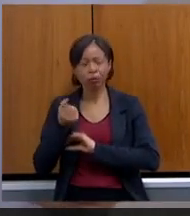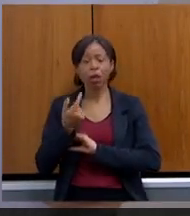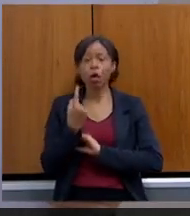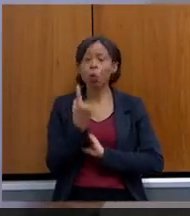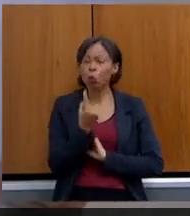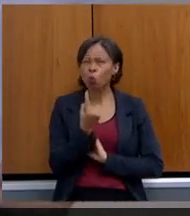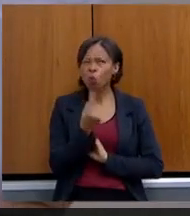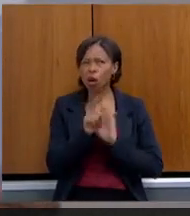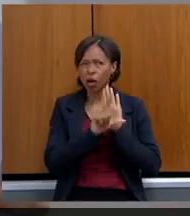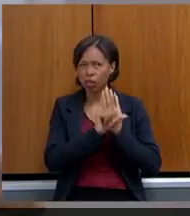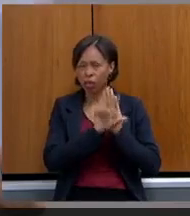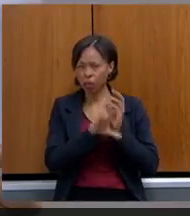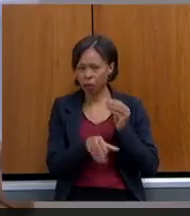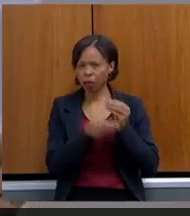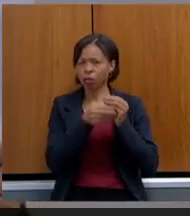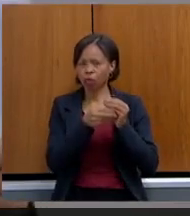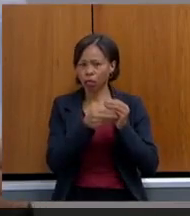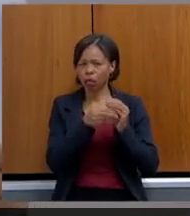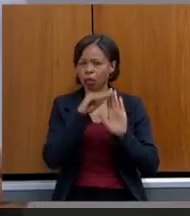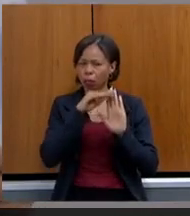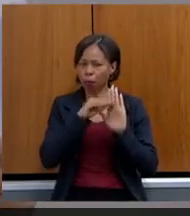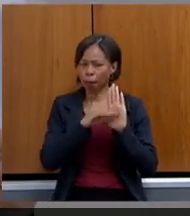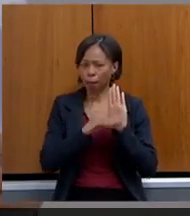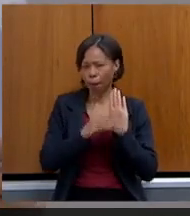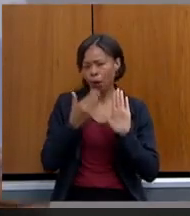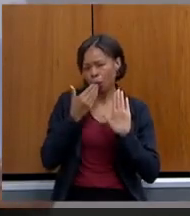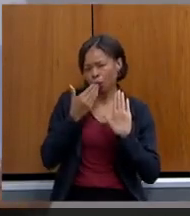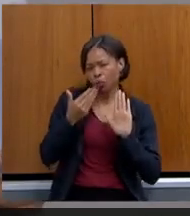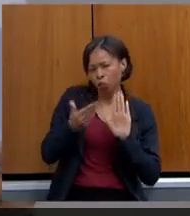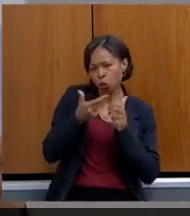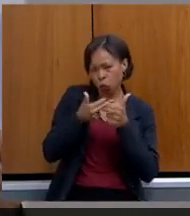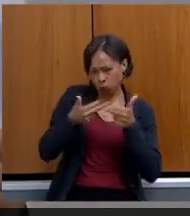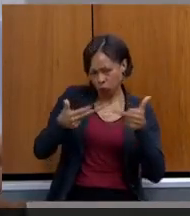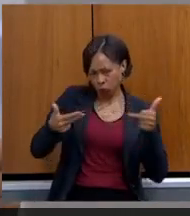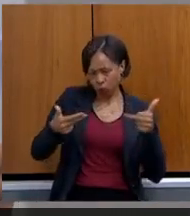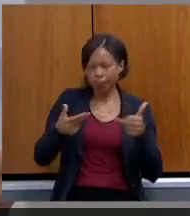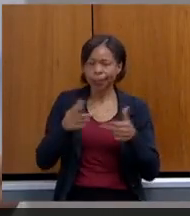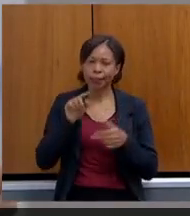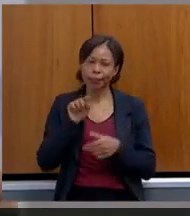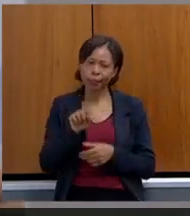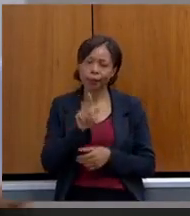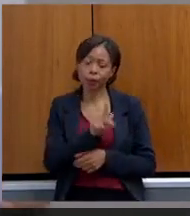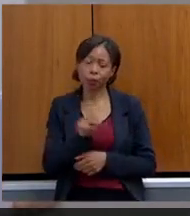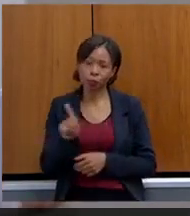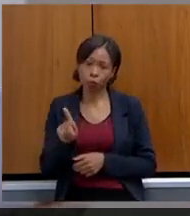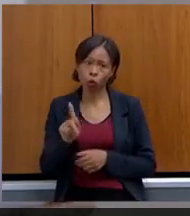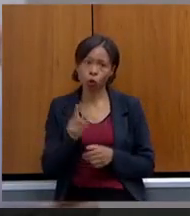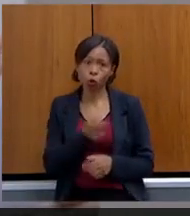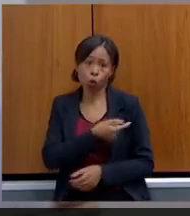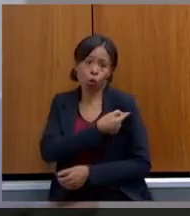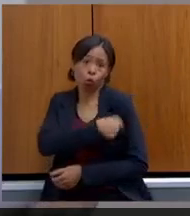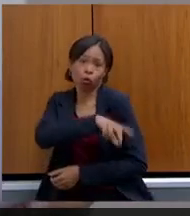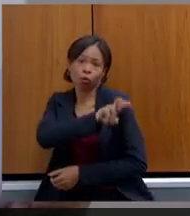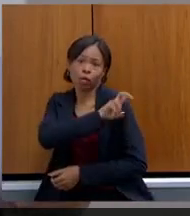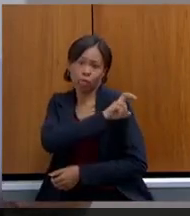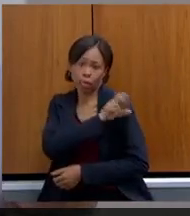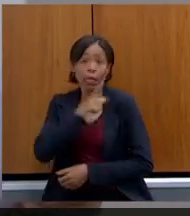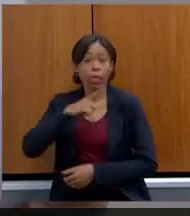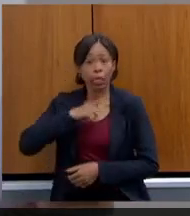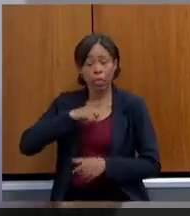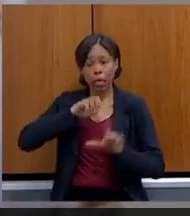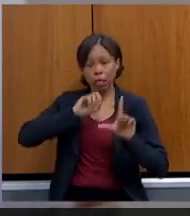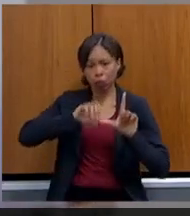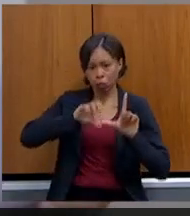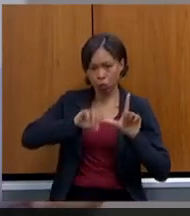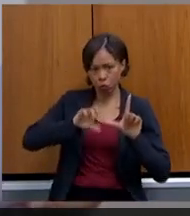é pedindo algumas coisas que os professores de 1º ao 5º ano que tem uma licenciatura para que